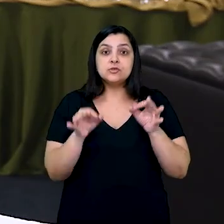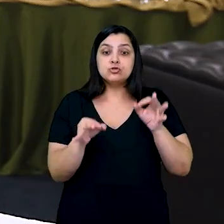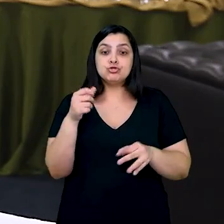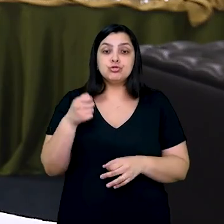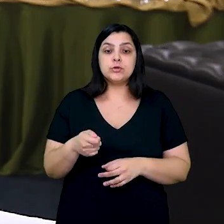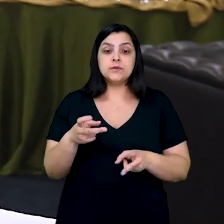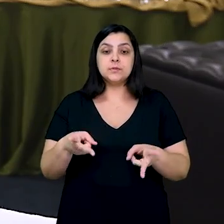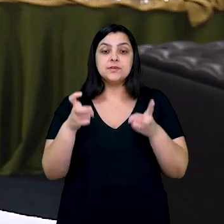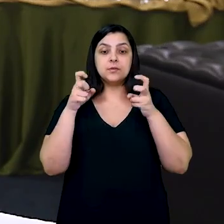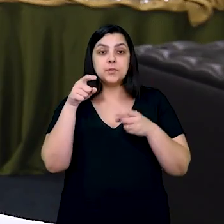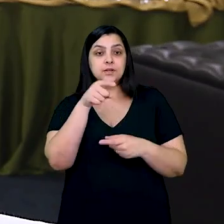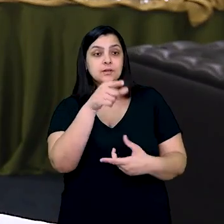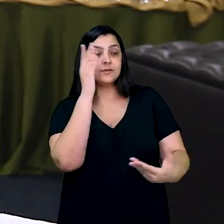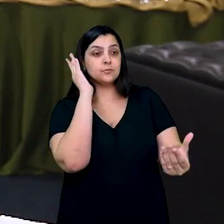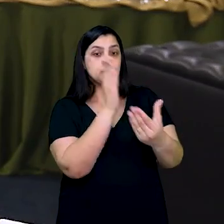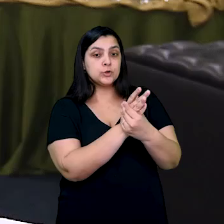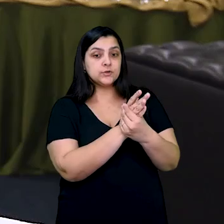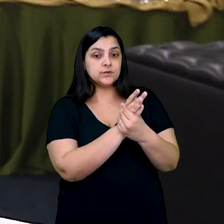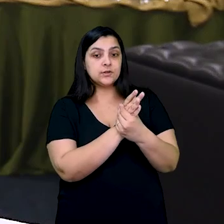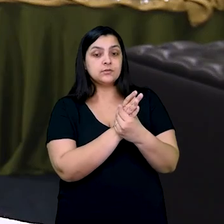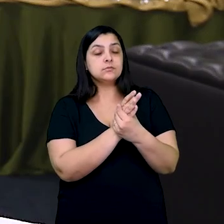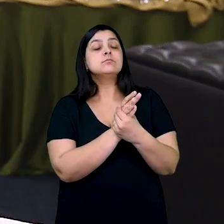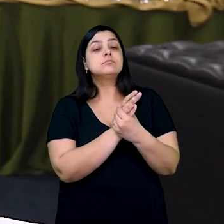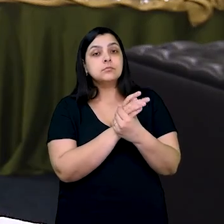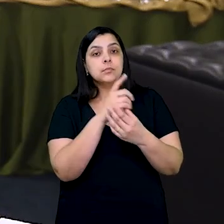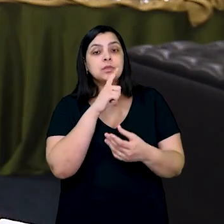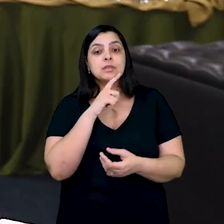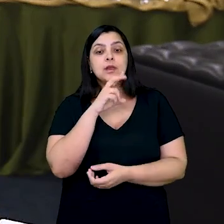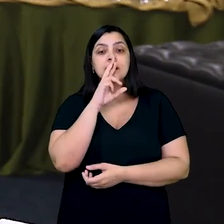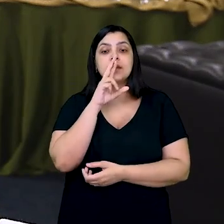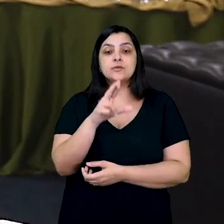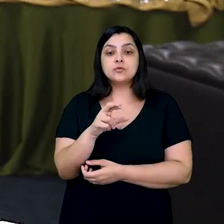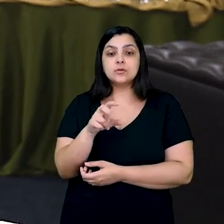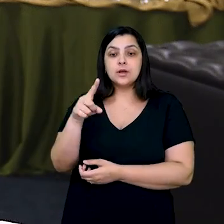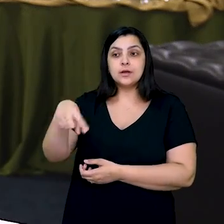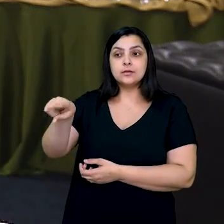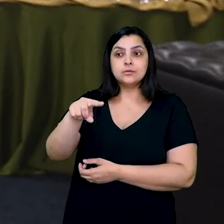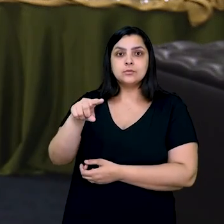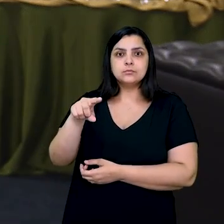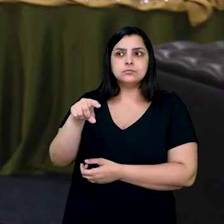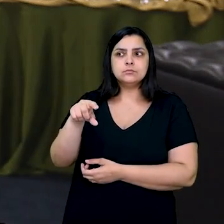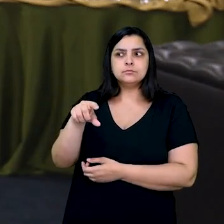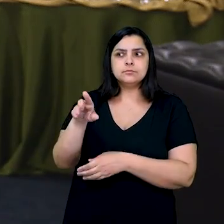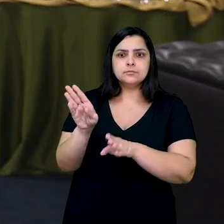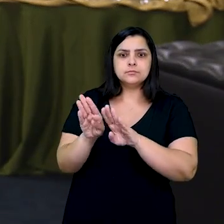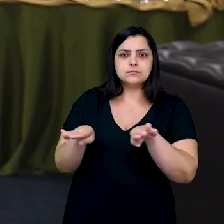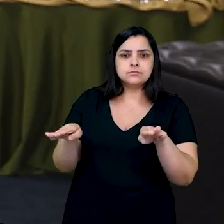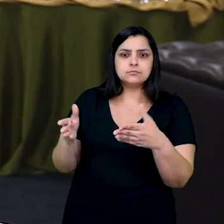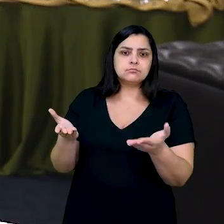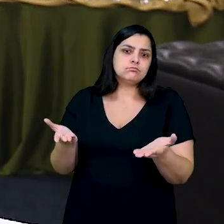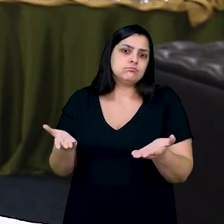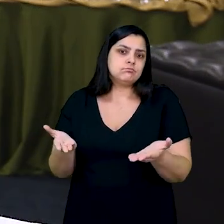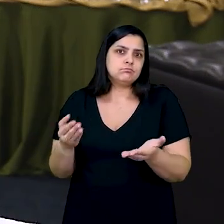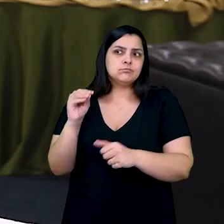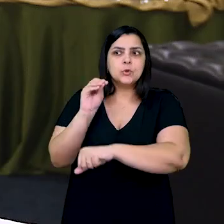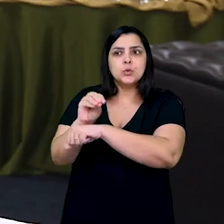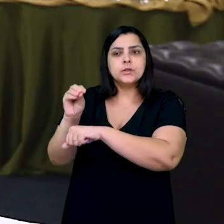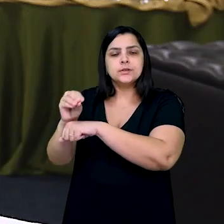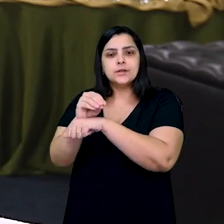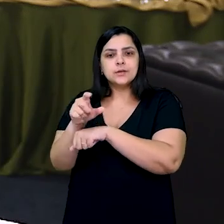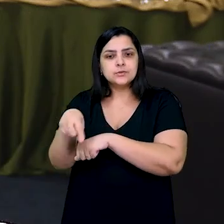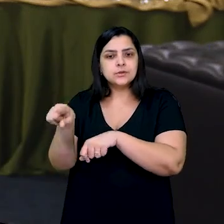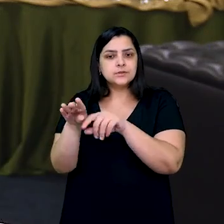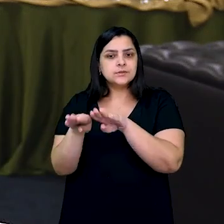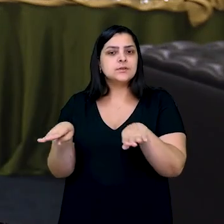ao perceberem que uma determinada causa trabalhista ela pode efetivamente gerar consequências para